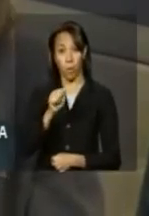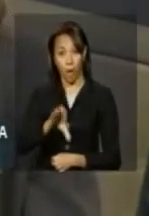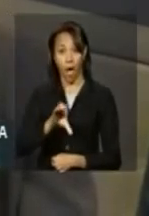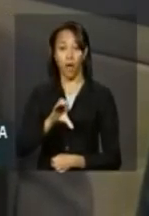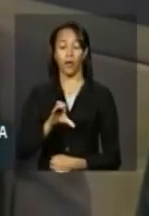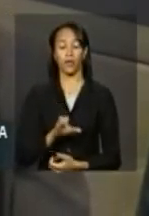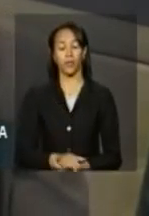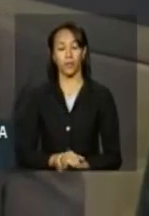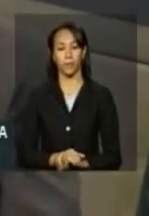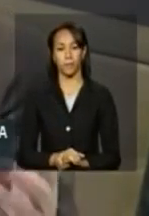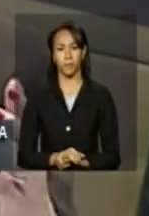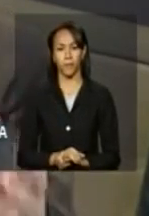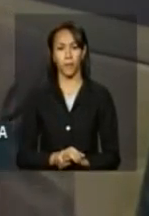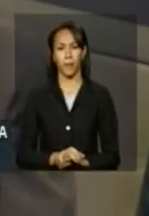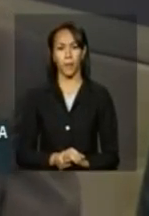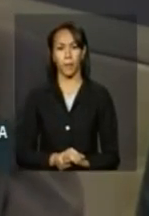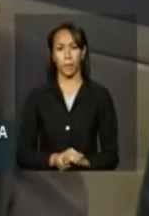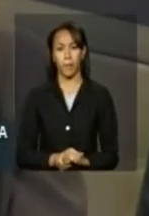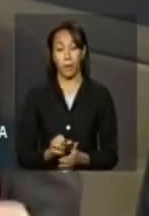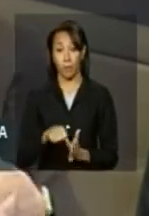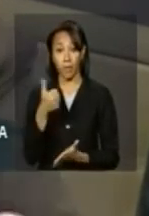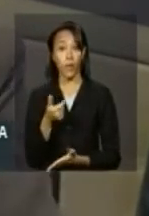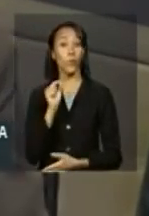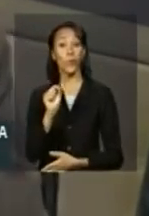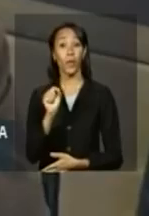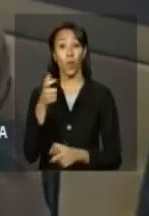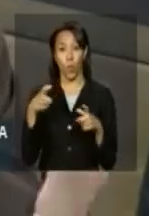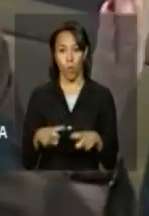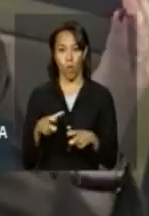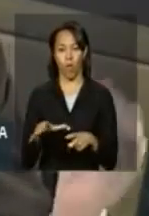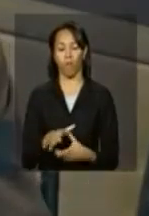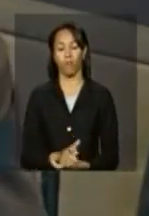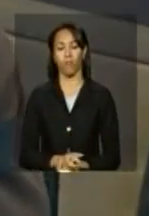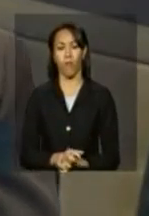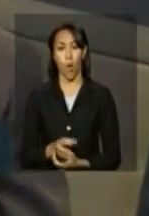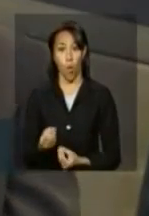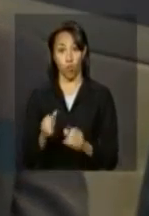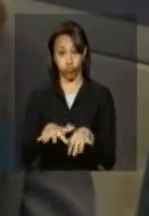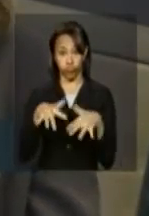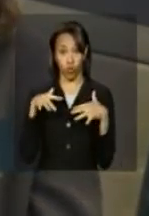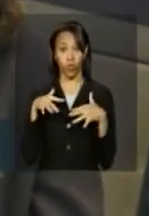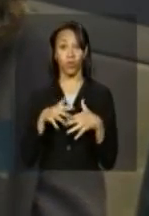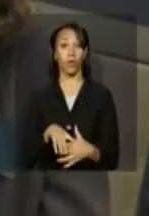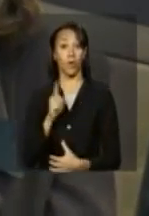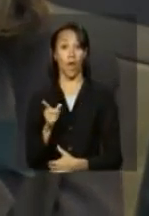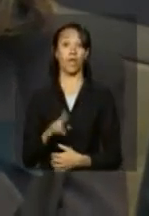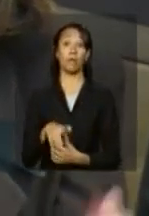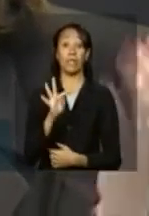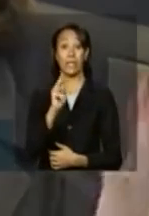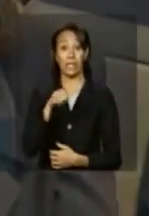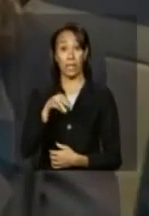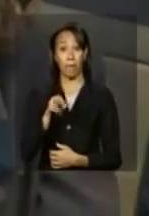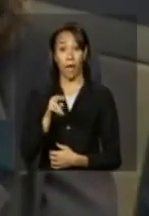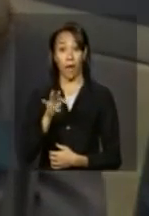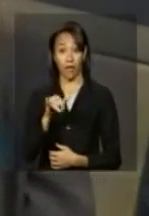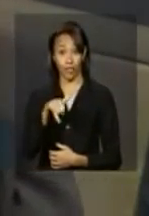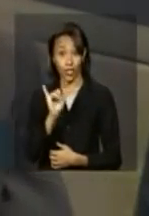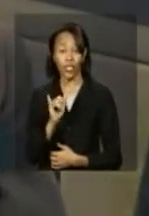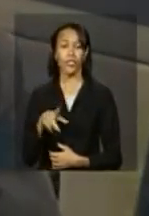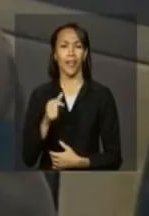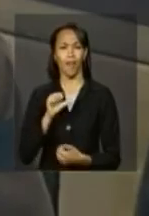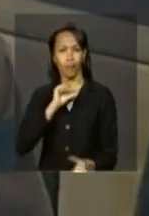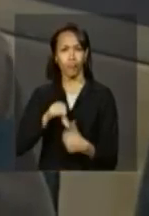nesse balanço do PAC. A primeira questão é o lugar. Como o auditório do Itamaraty está em reforma, nós trouxemos